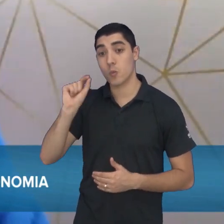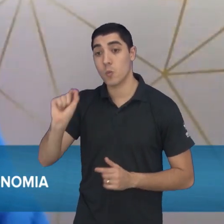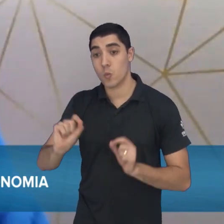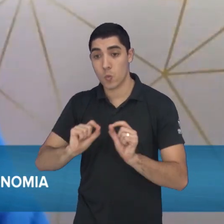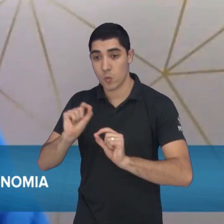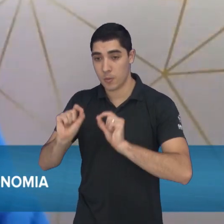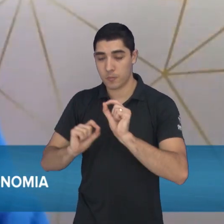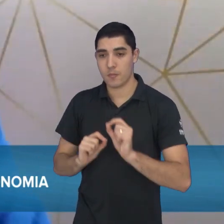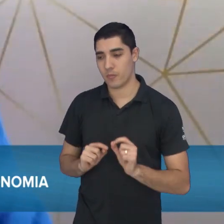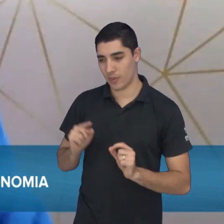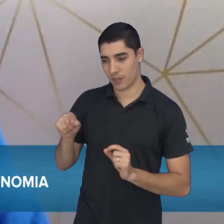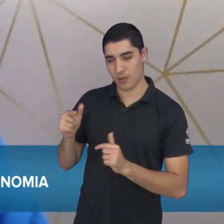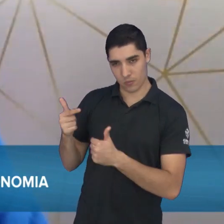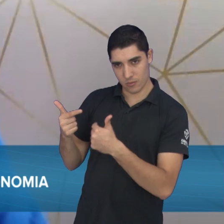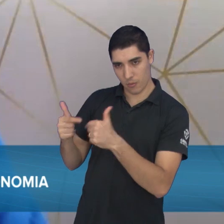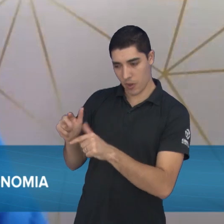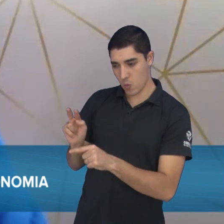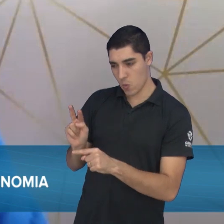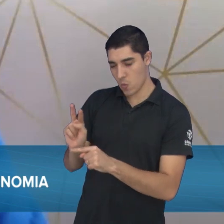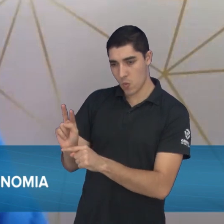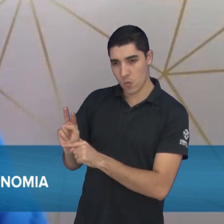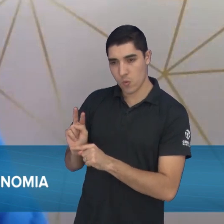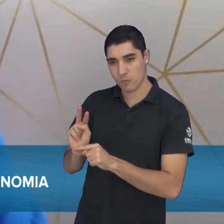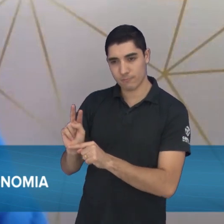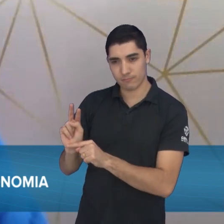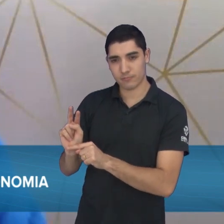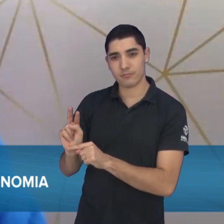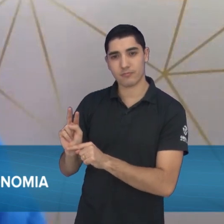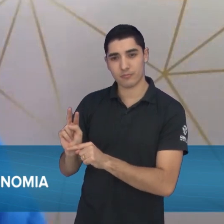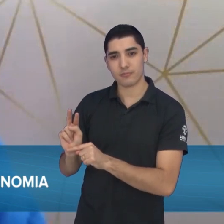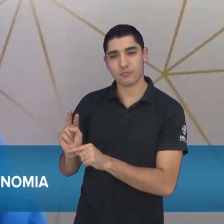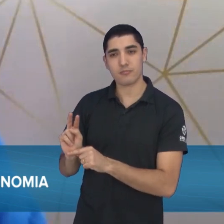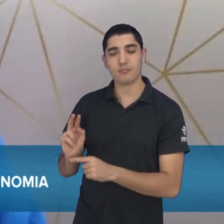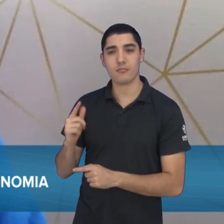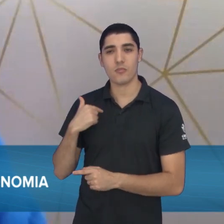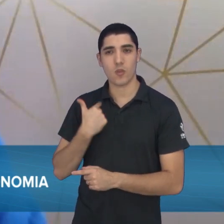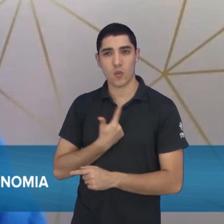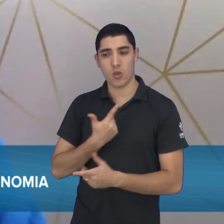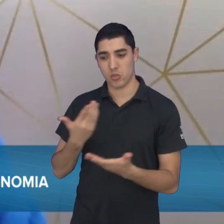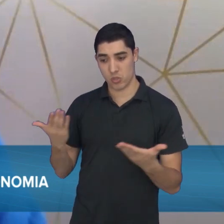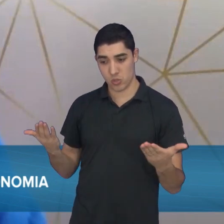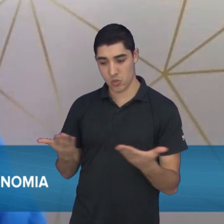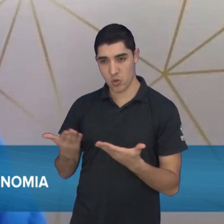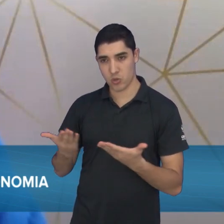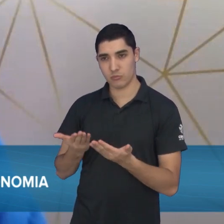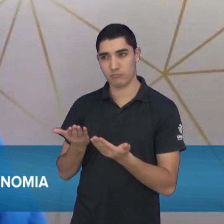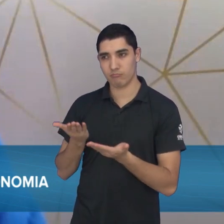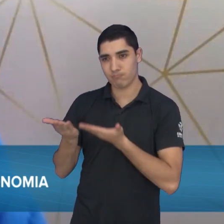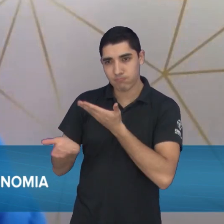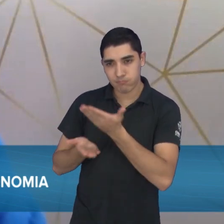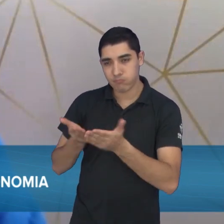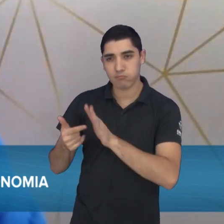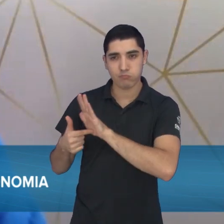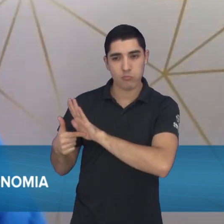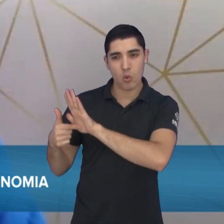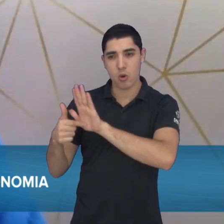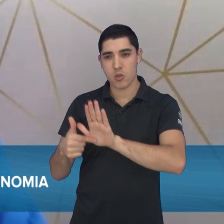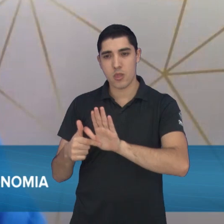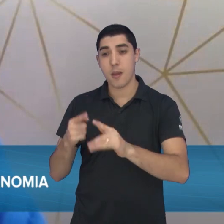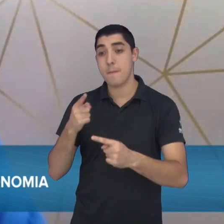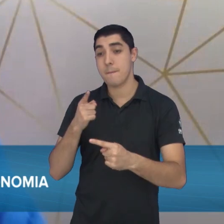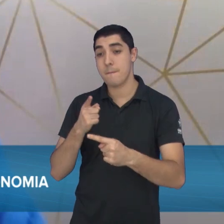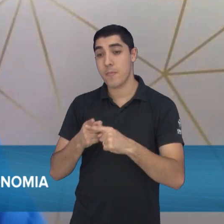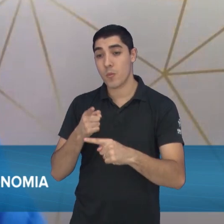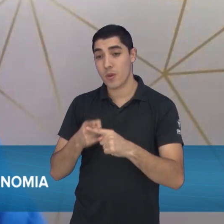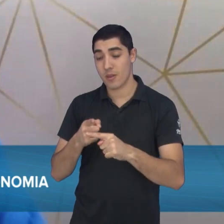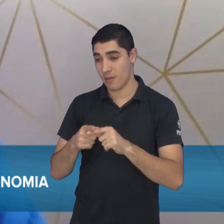trabalho do cuidado, a gente só está conversando isso aqui agora e trazendo esses números, porque também